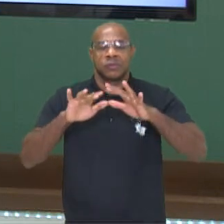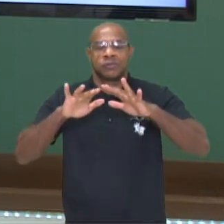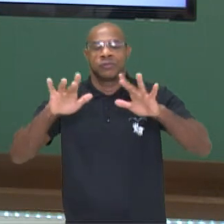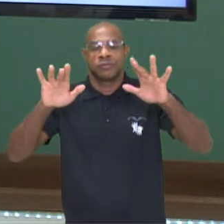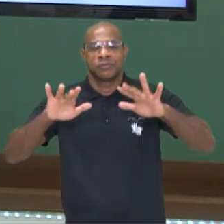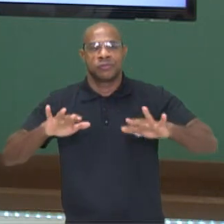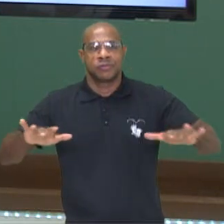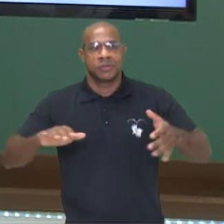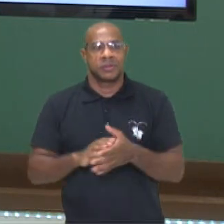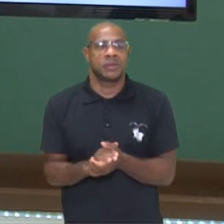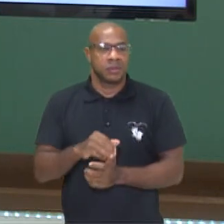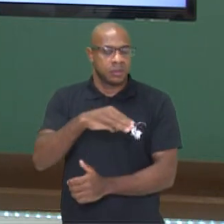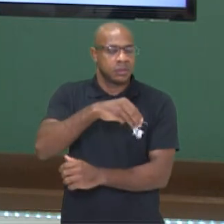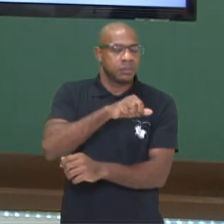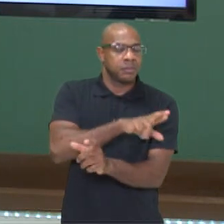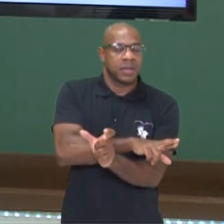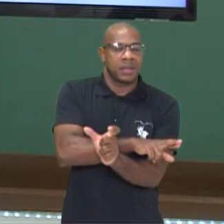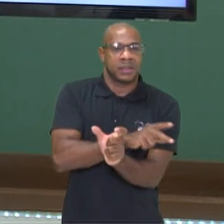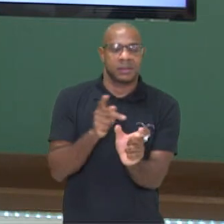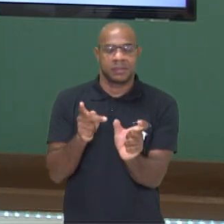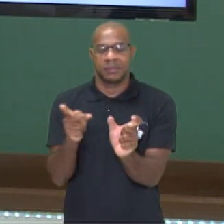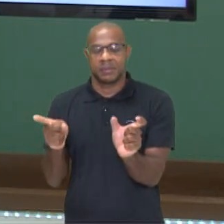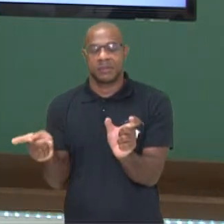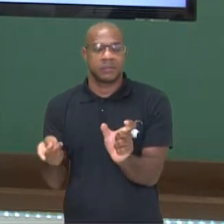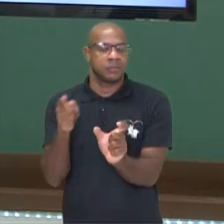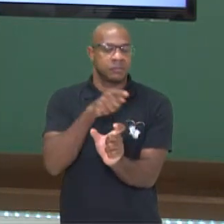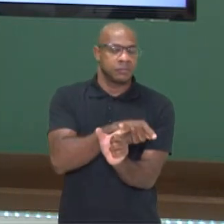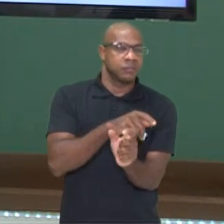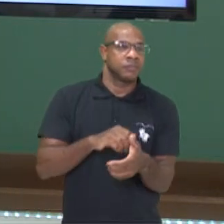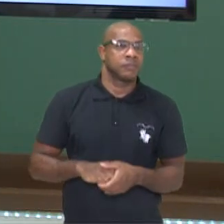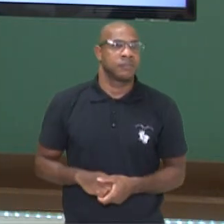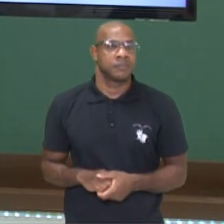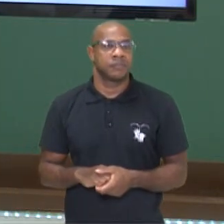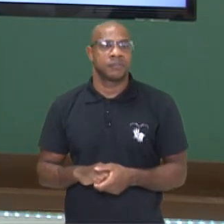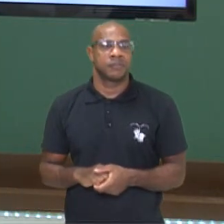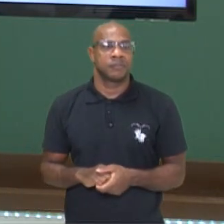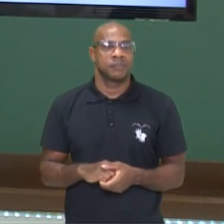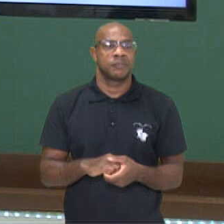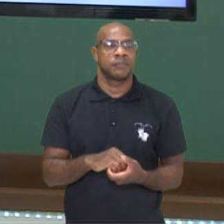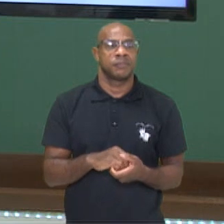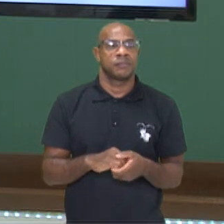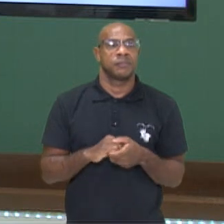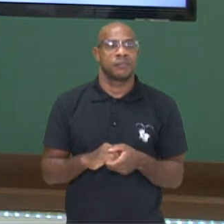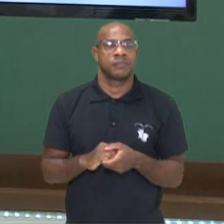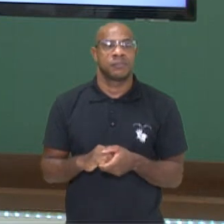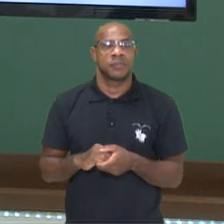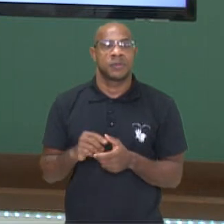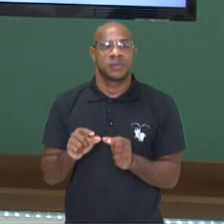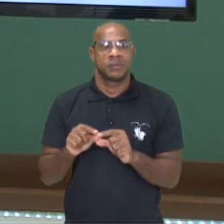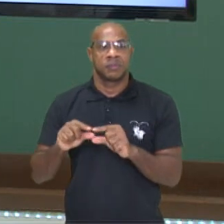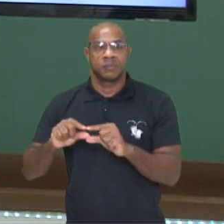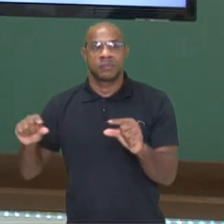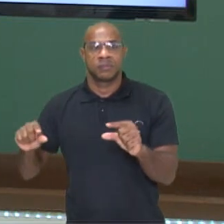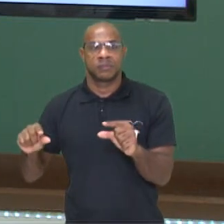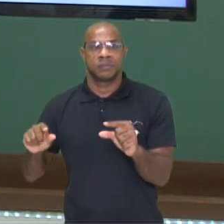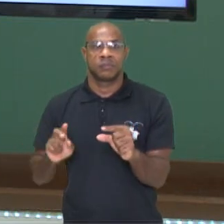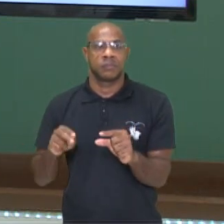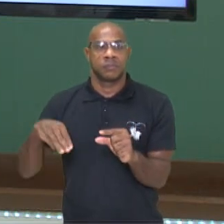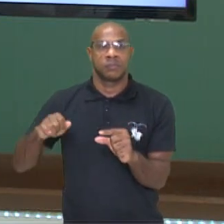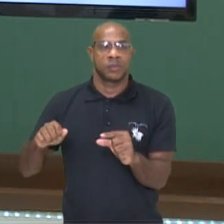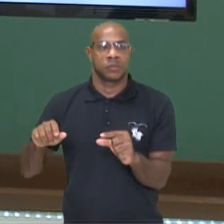sereno, predicativo desse sujeito. Temos ainda um manto azulado, que é o predicativo do céu, que é sujeito